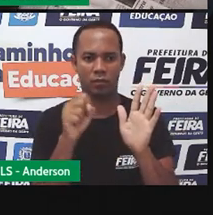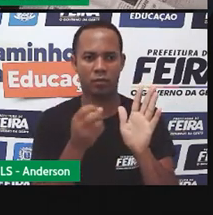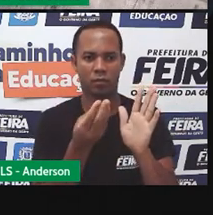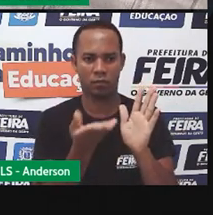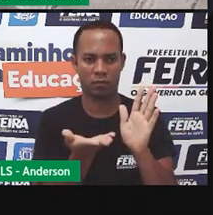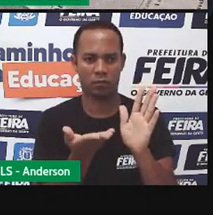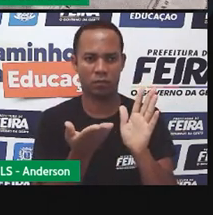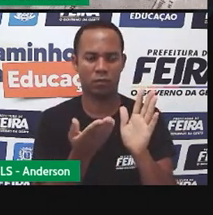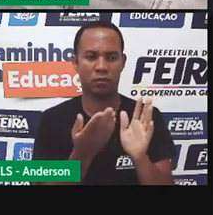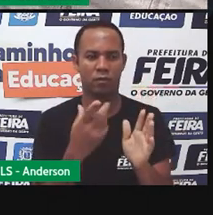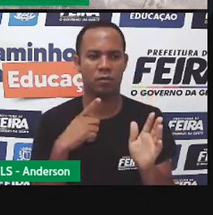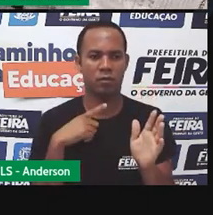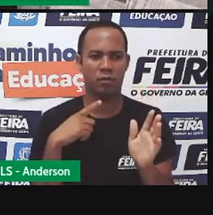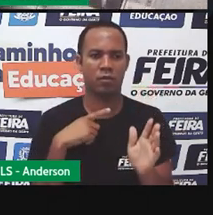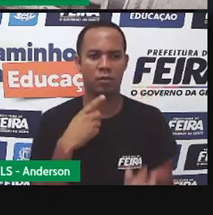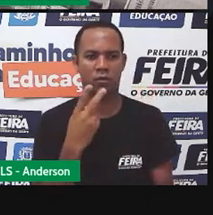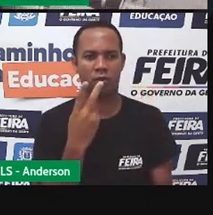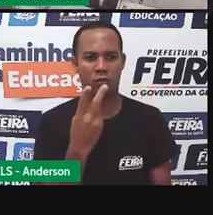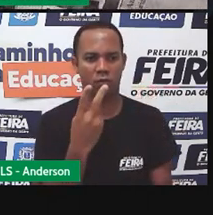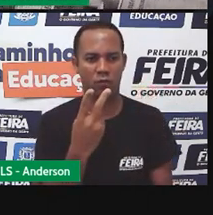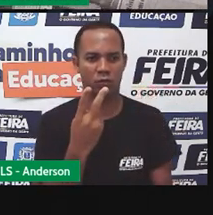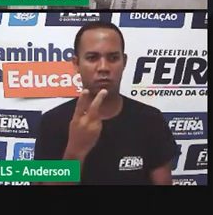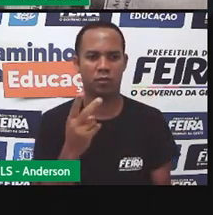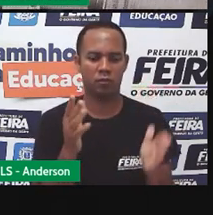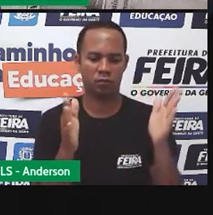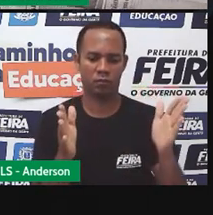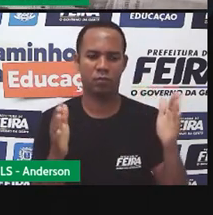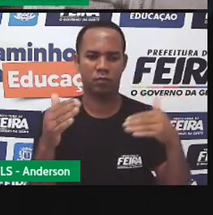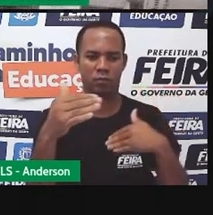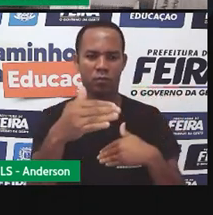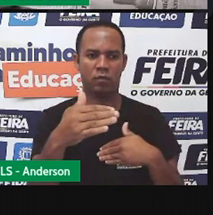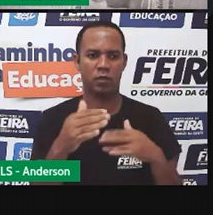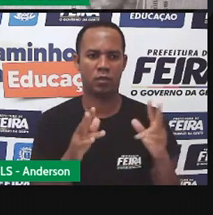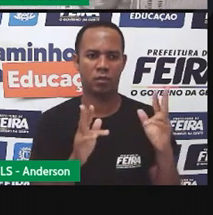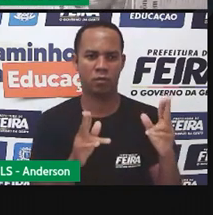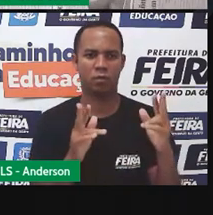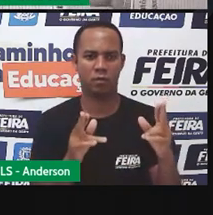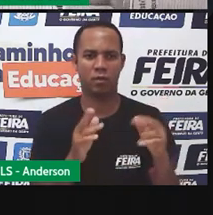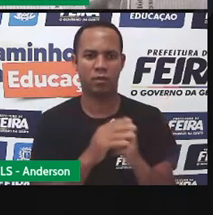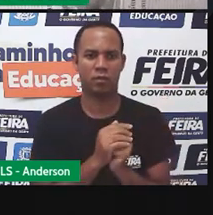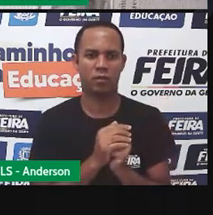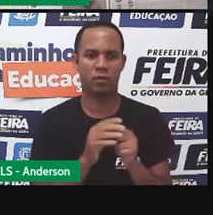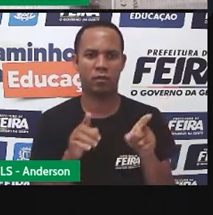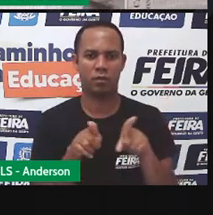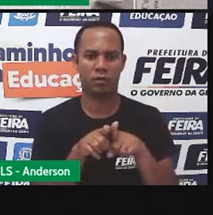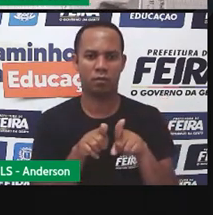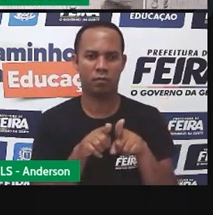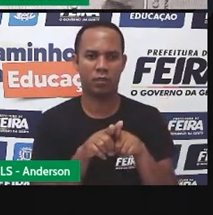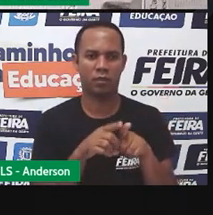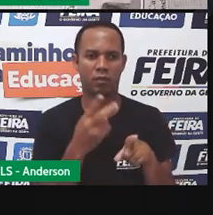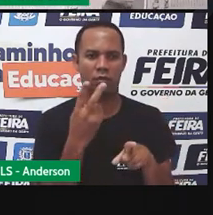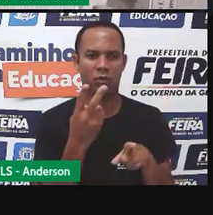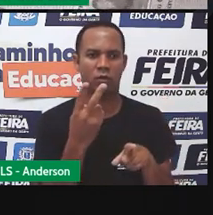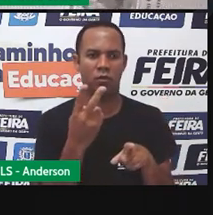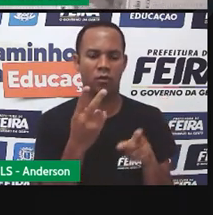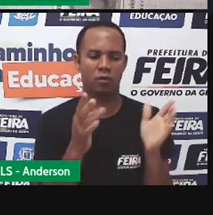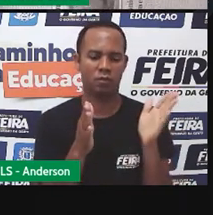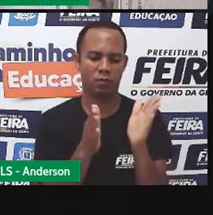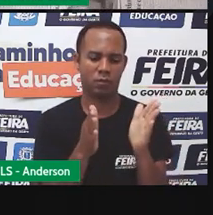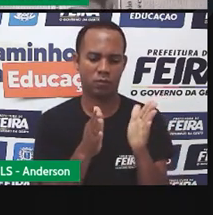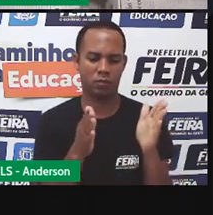tem dois lados maiores e iguais. E dois lados